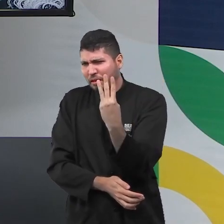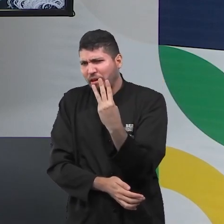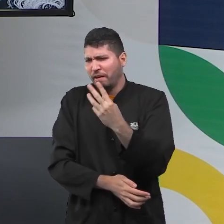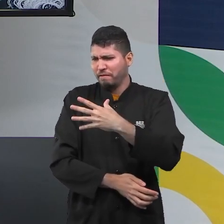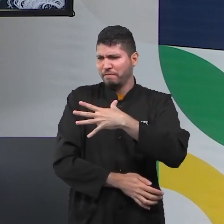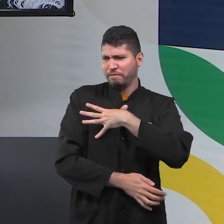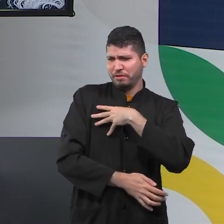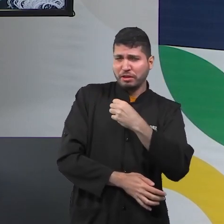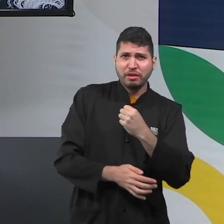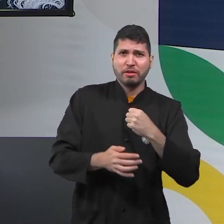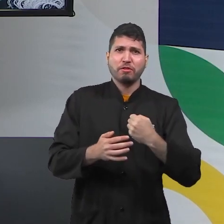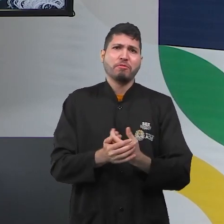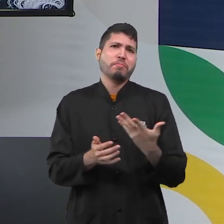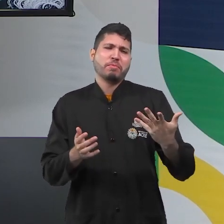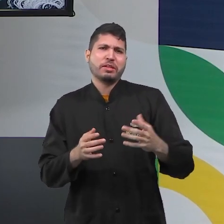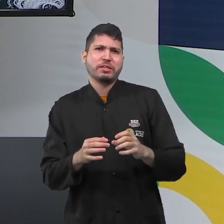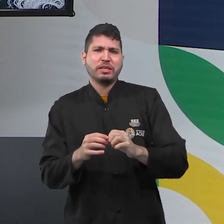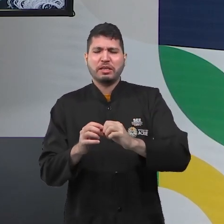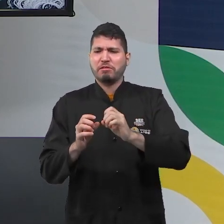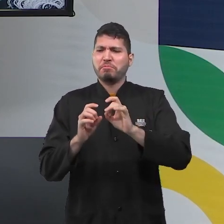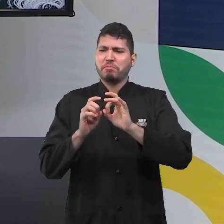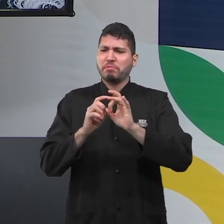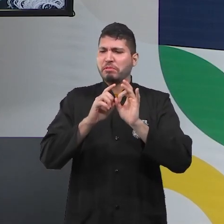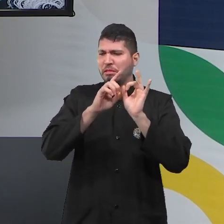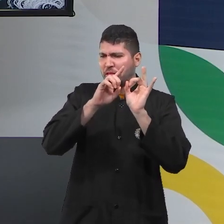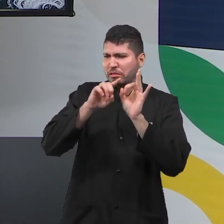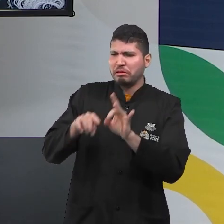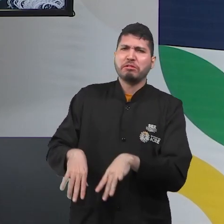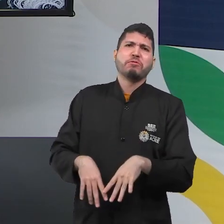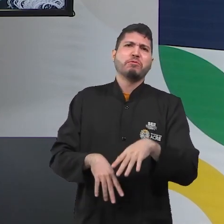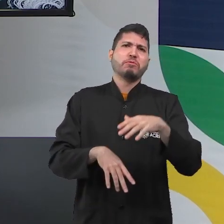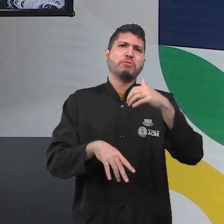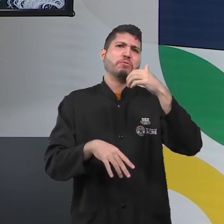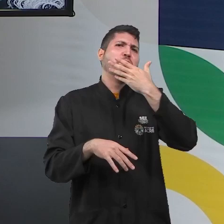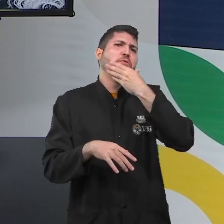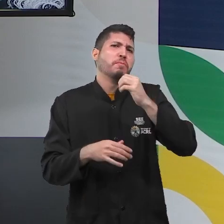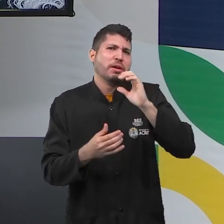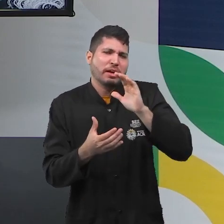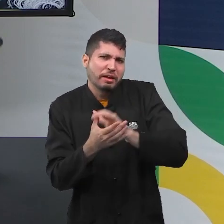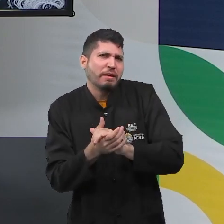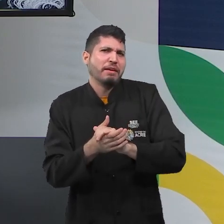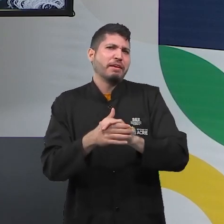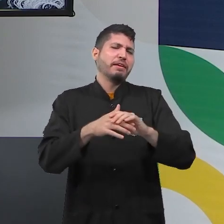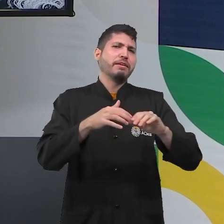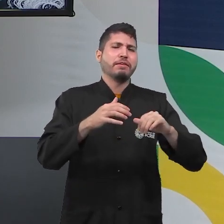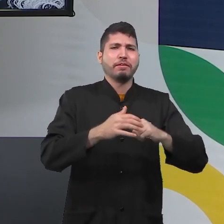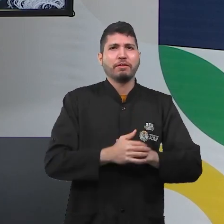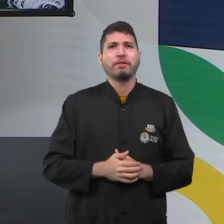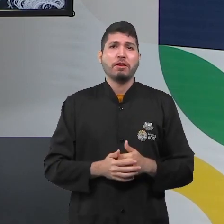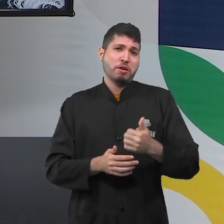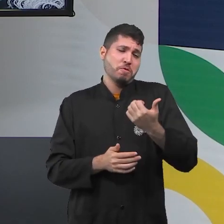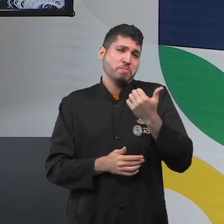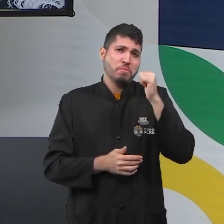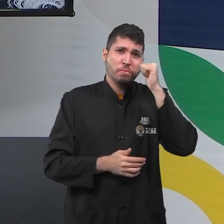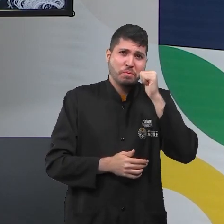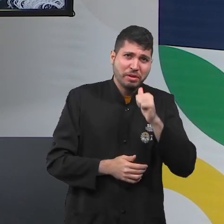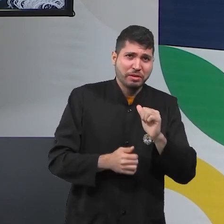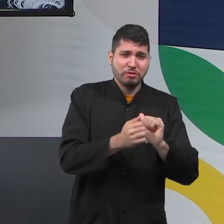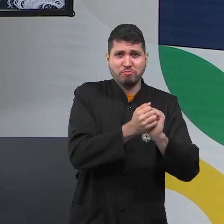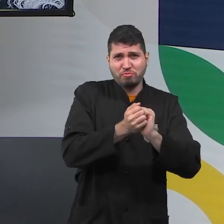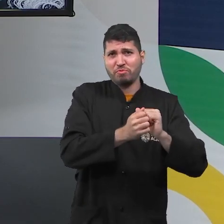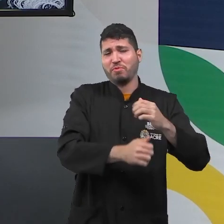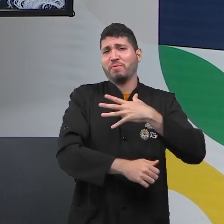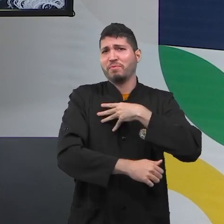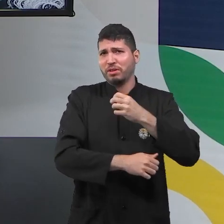abandono do marido que foi para a guerra e não voltou. Já outros dizem que ele voltou, mas traiu ela. Enfim, é uma mulher que se matou com os filhos e